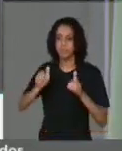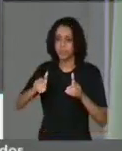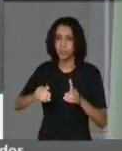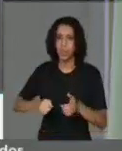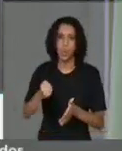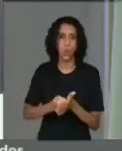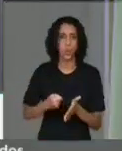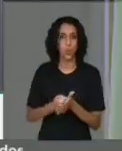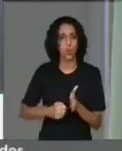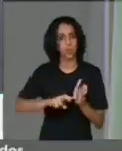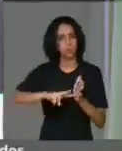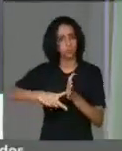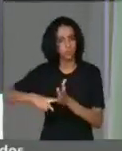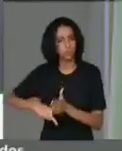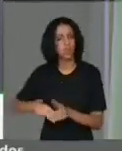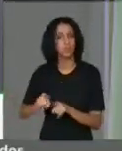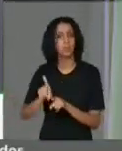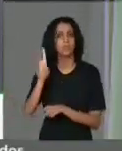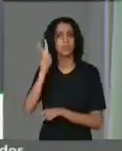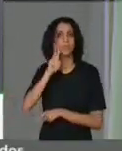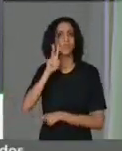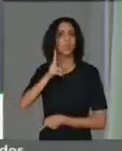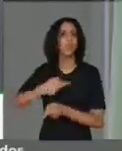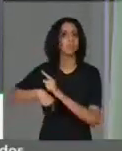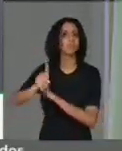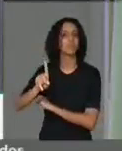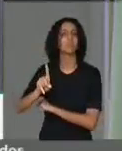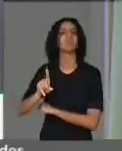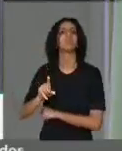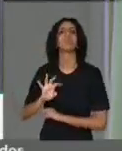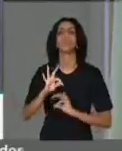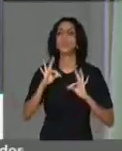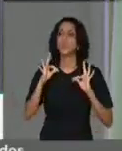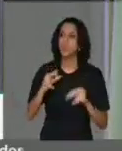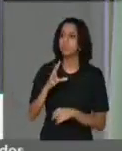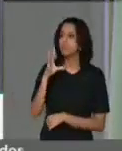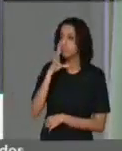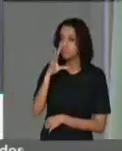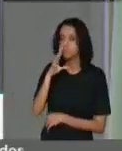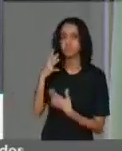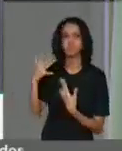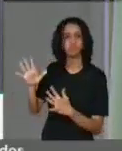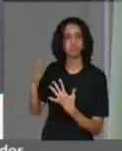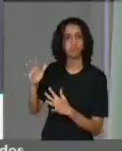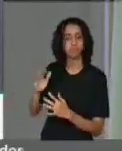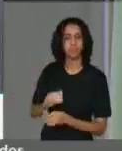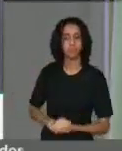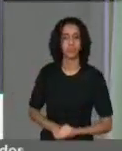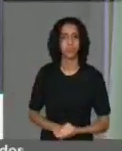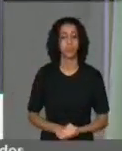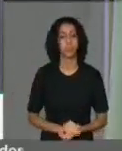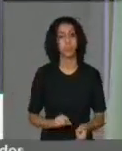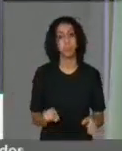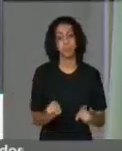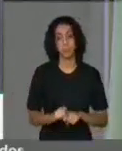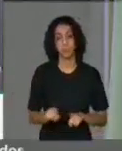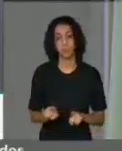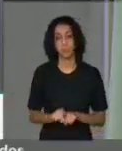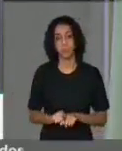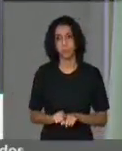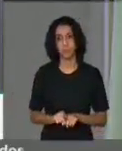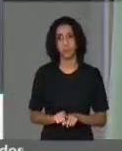e uma vida com uma história de superação, a qual todos nós admiramos e louvamos. Também fazer o registro aqui, antes